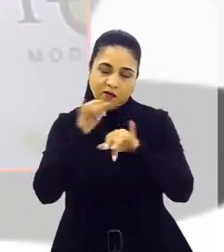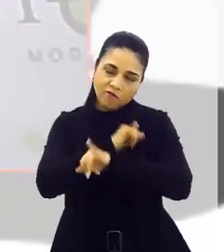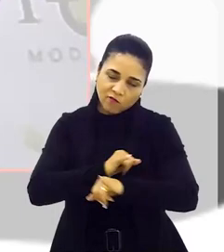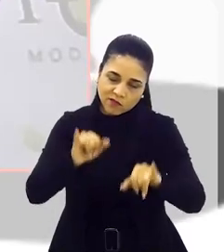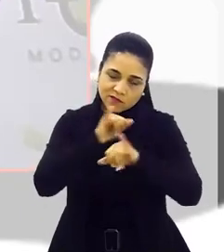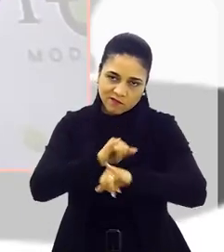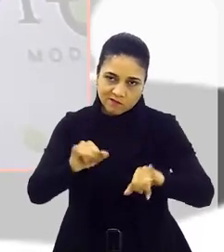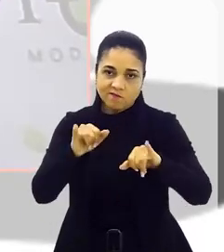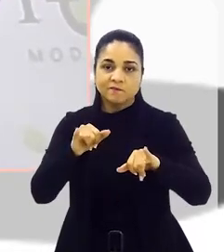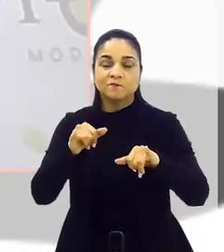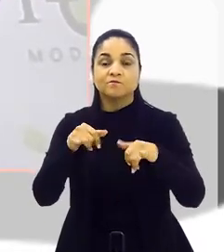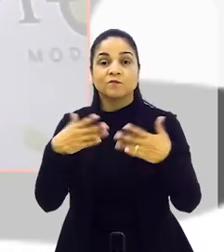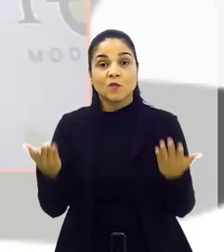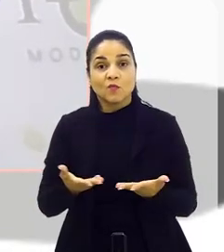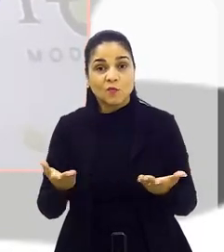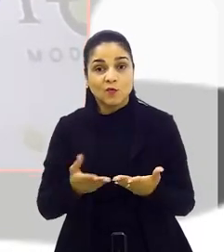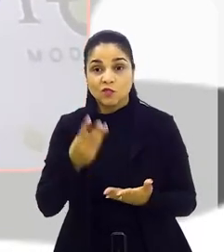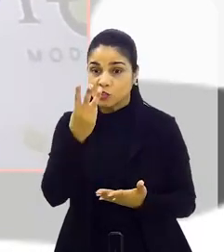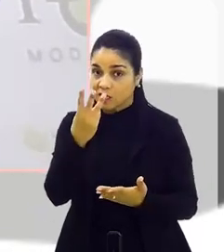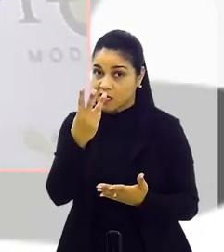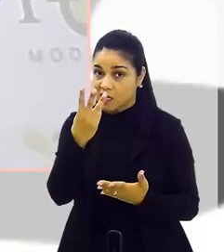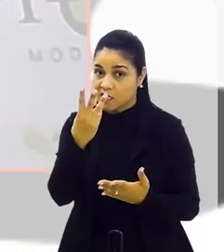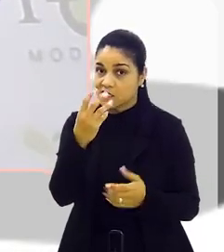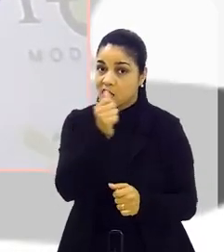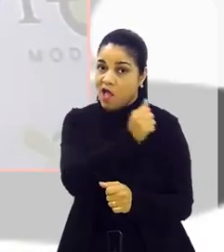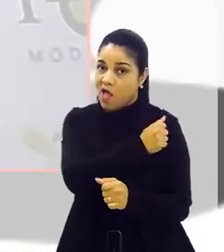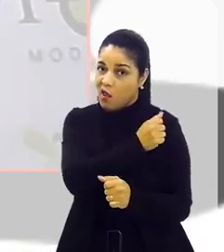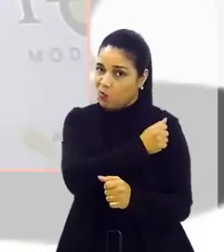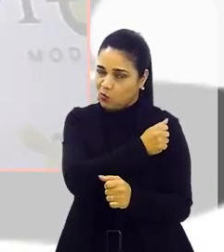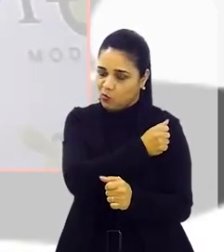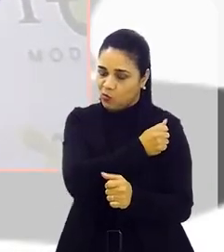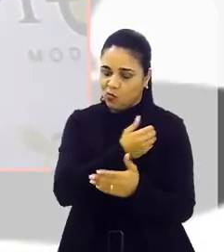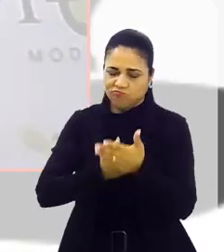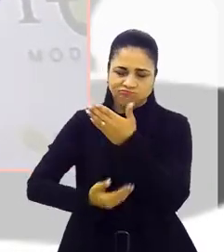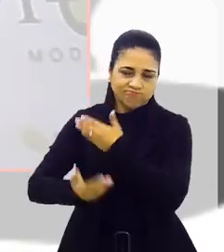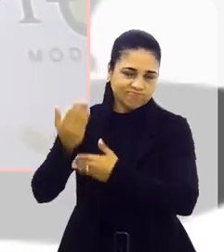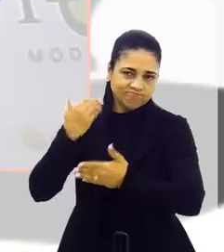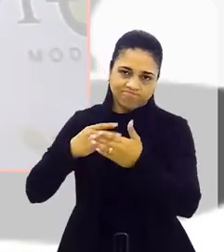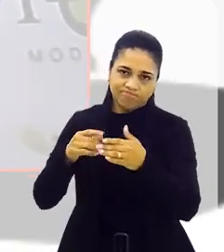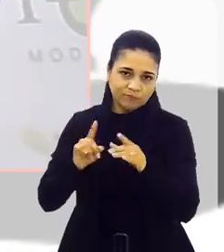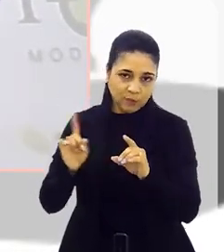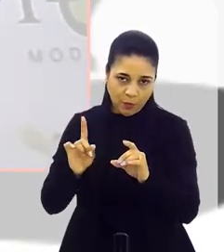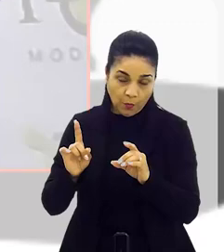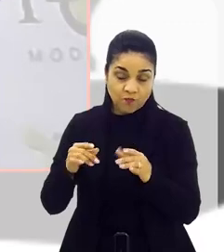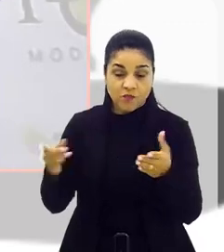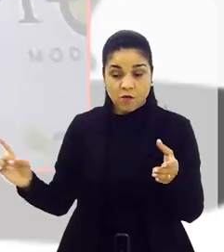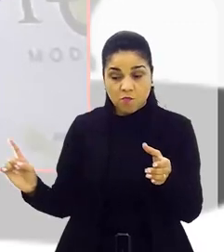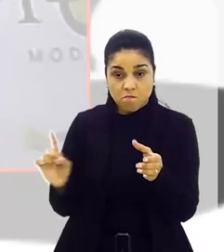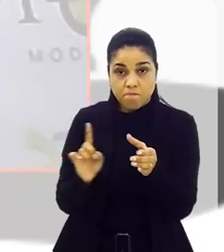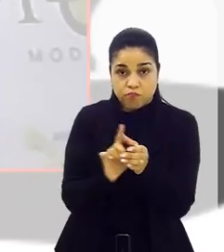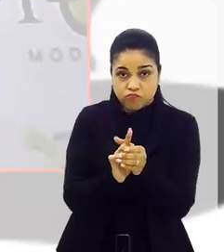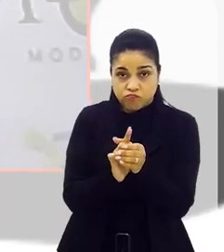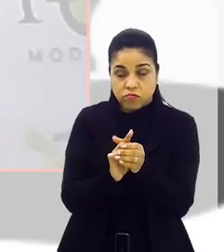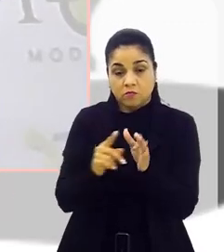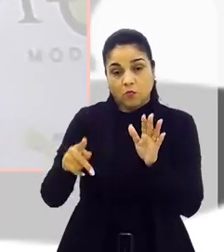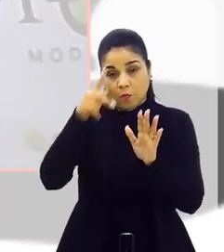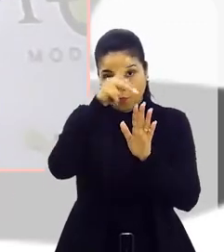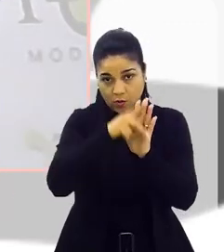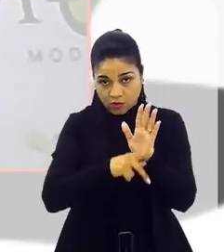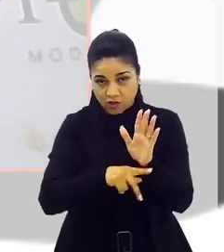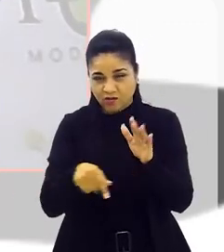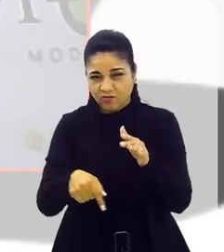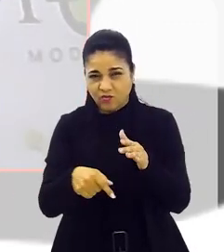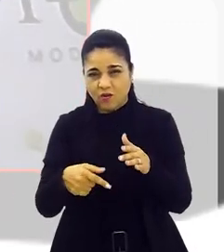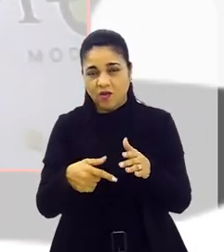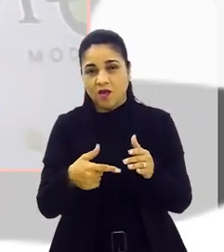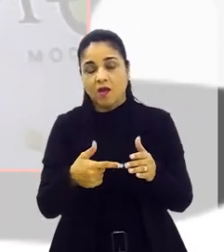e essa divulgação. E hoje eu tenho mais três alunos que não eram do projeto, que já foram agregados ao projeto